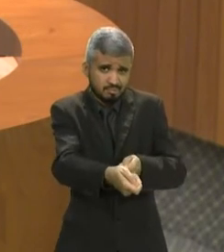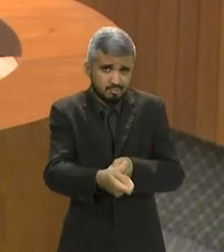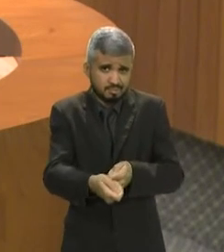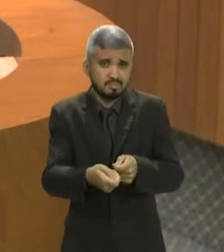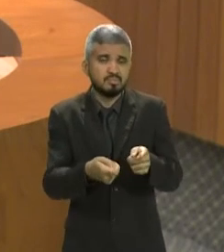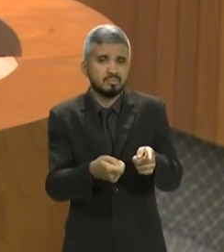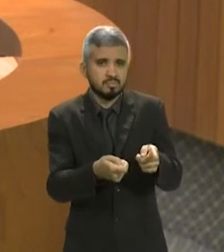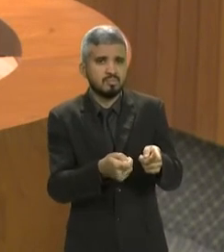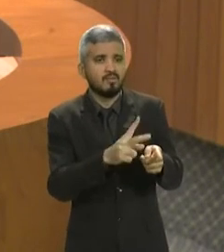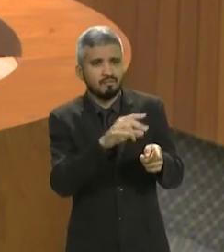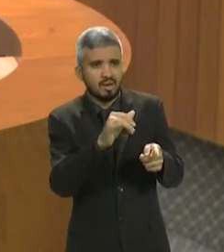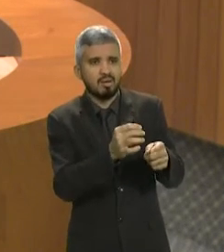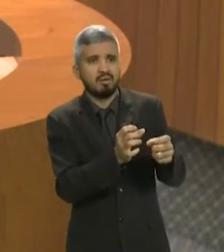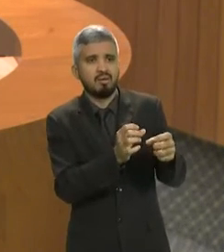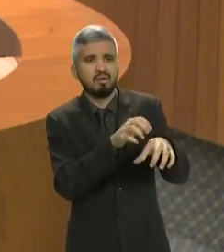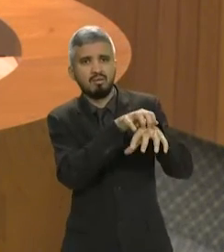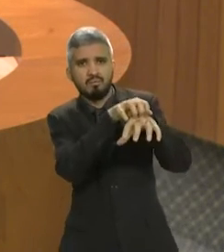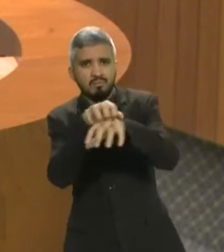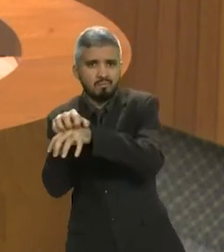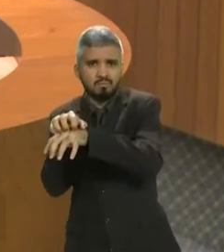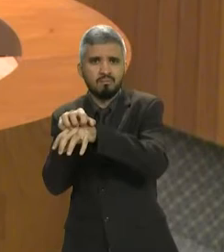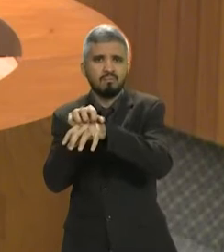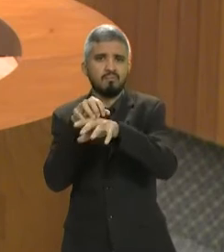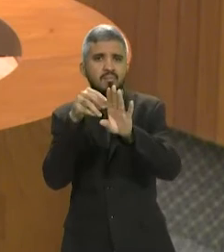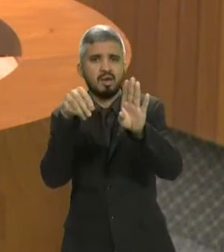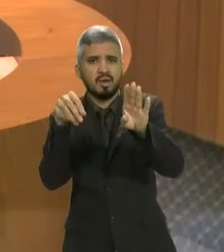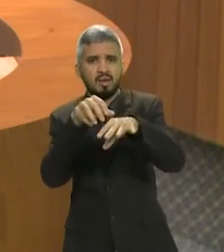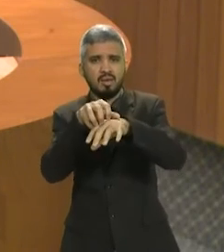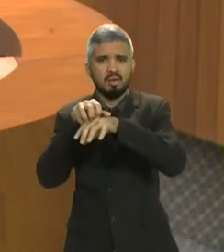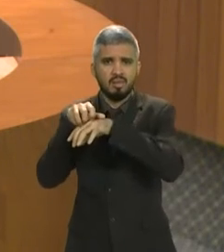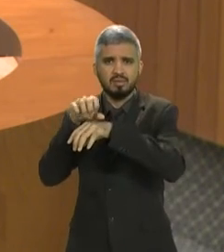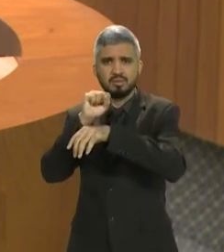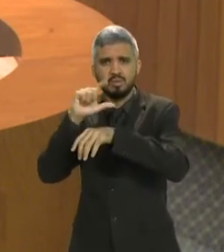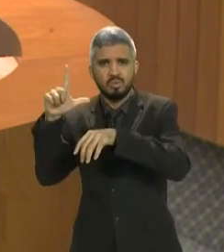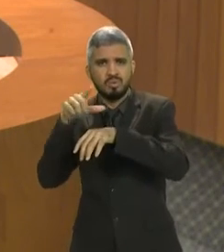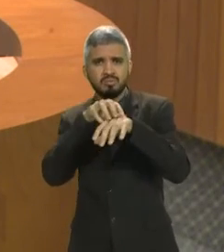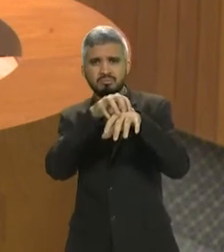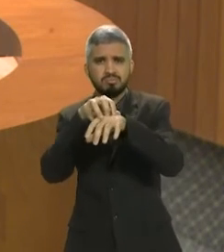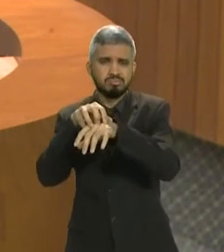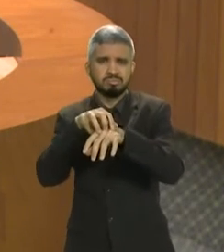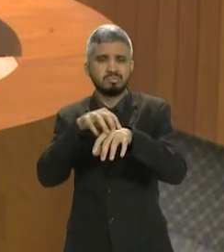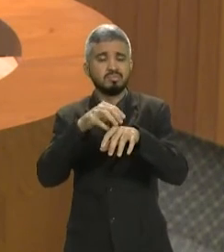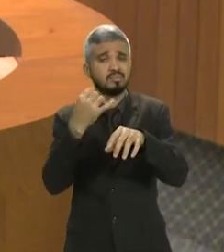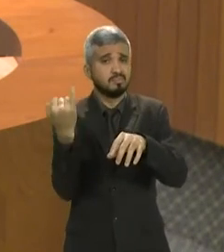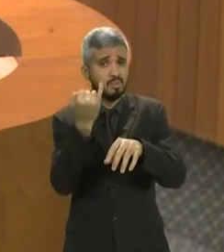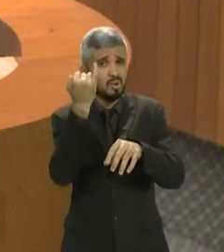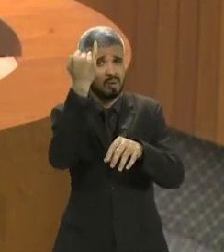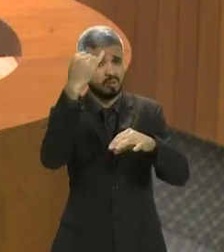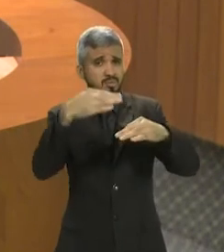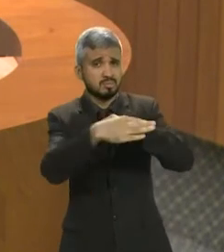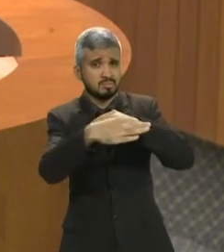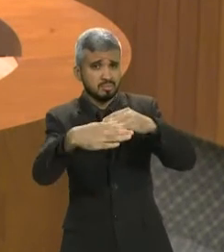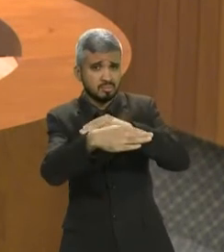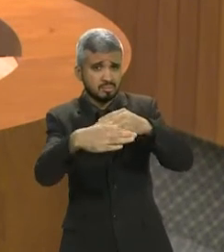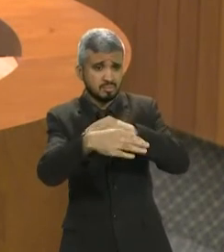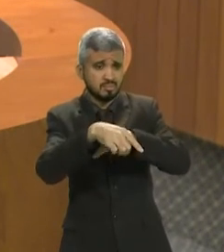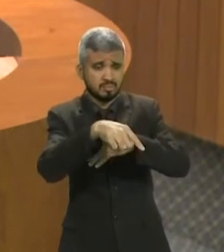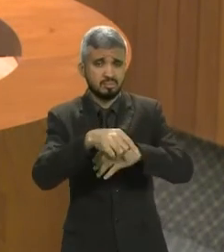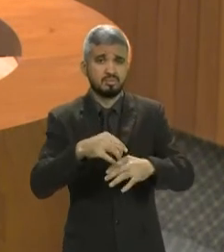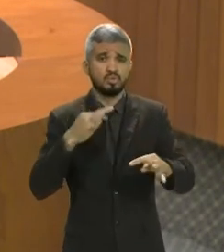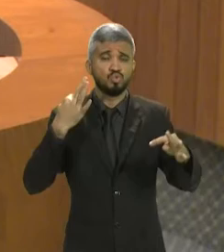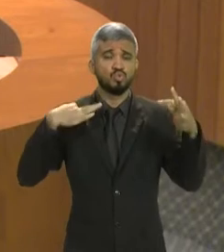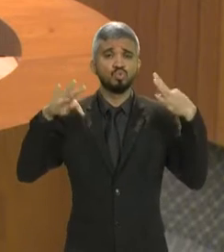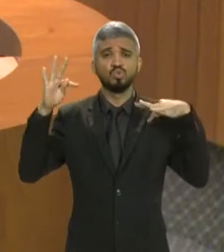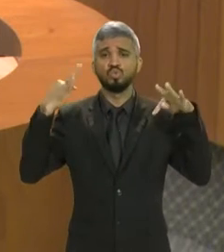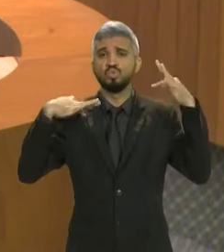de Campos a São Luís, a Barreirinha e a outras cidades da região. É muito importante que se entenda que o turismo aí